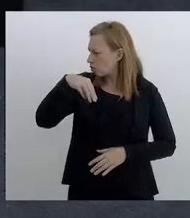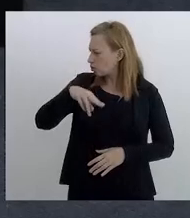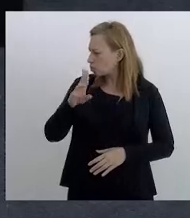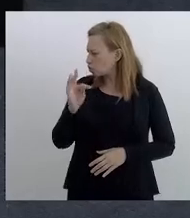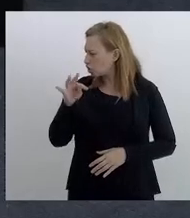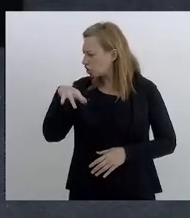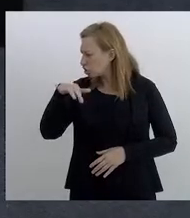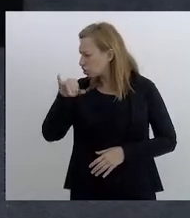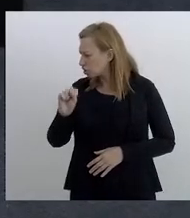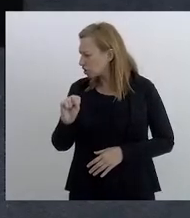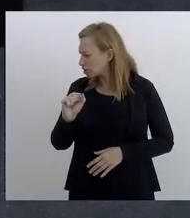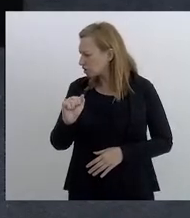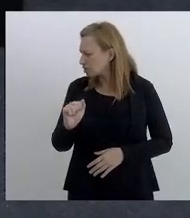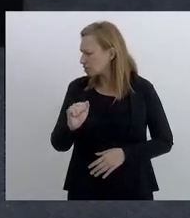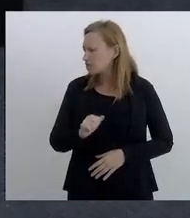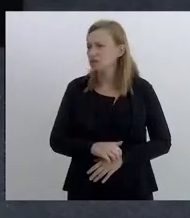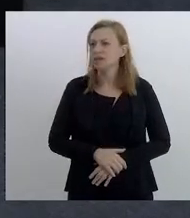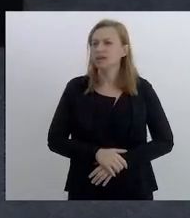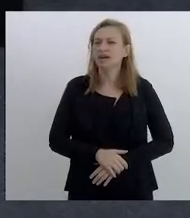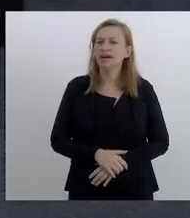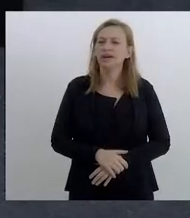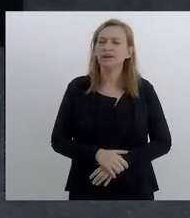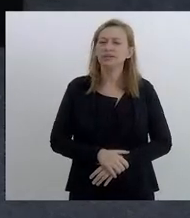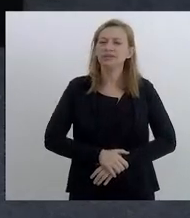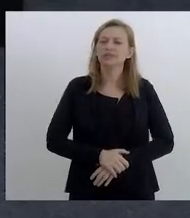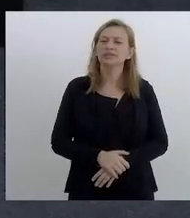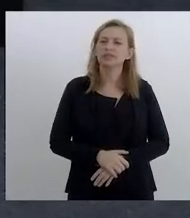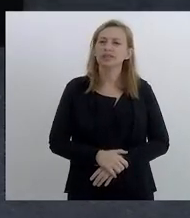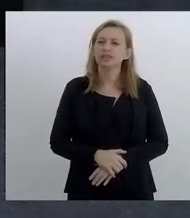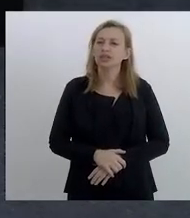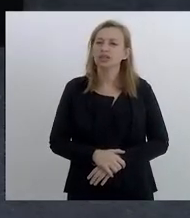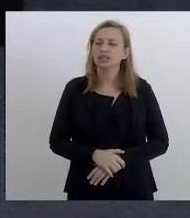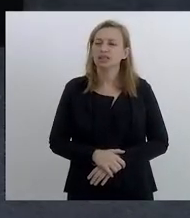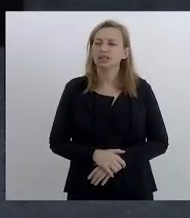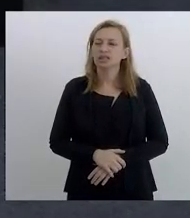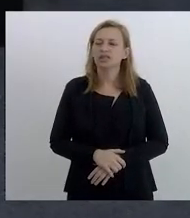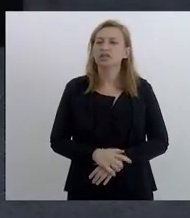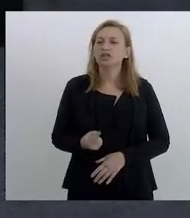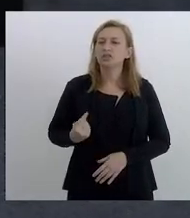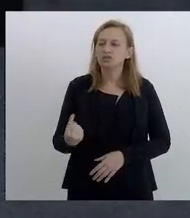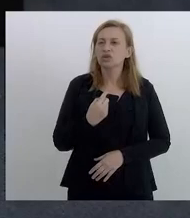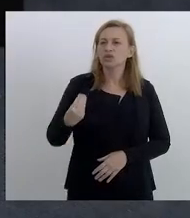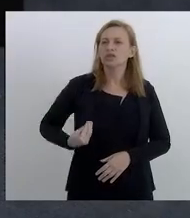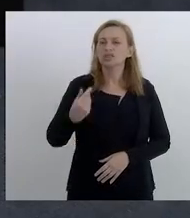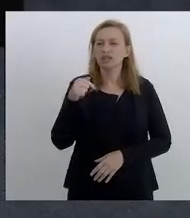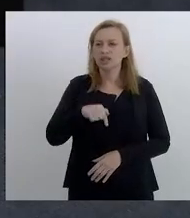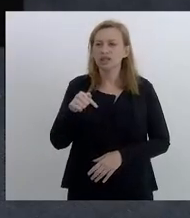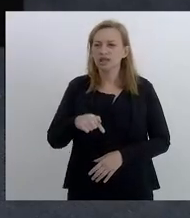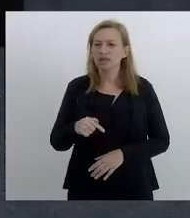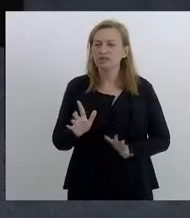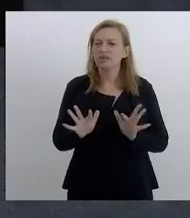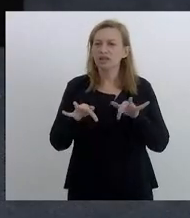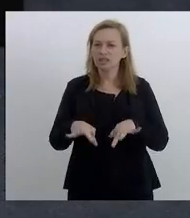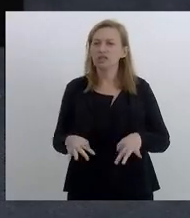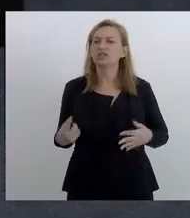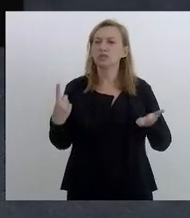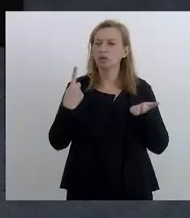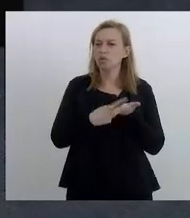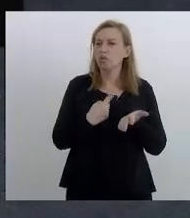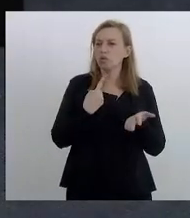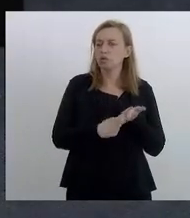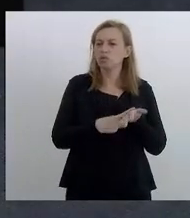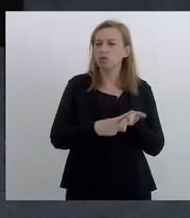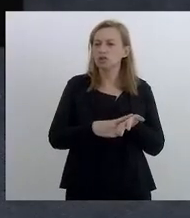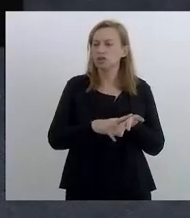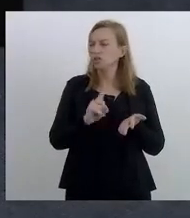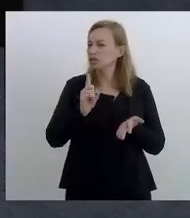os trabalhadores desse Estado, desse país, nós estamos aqui fechando um acordo que não